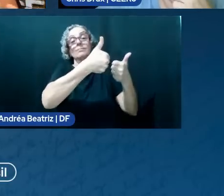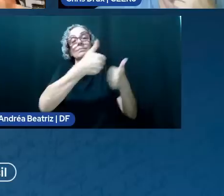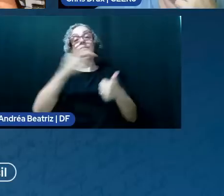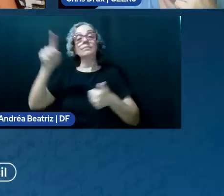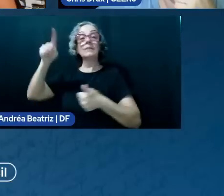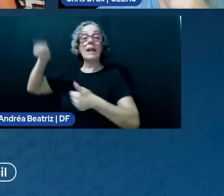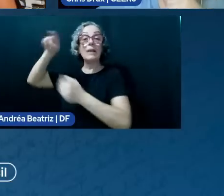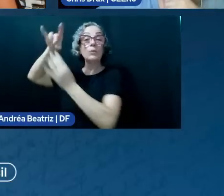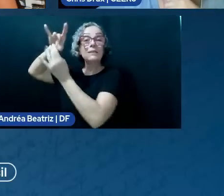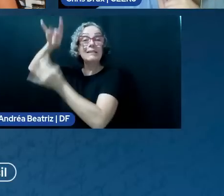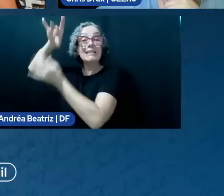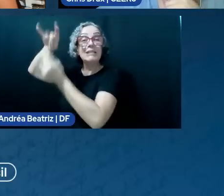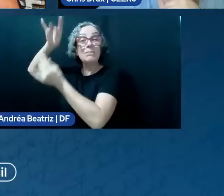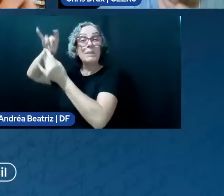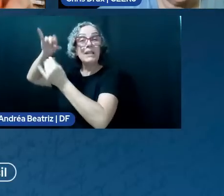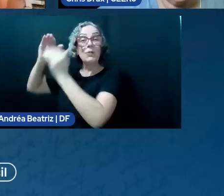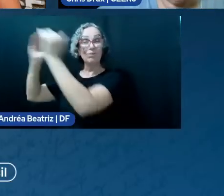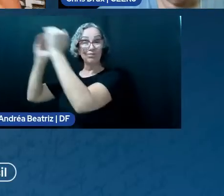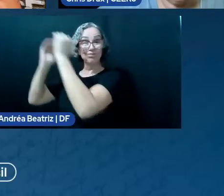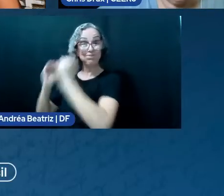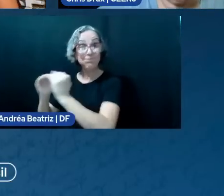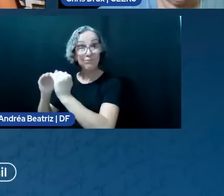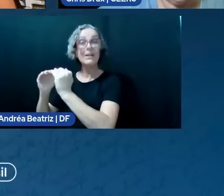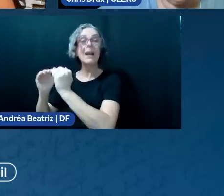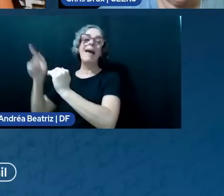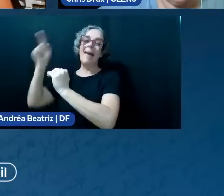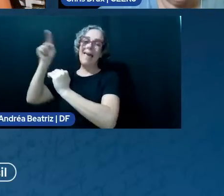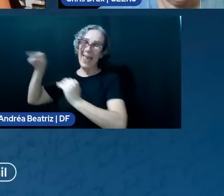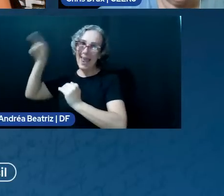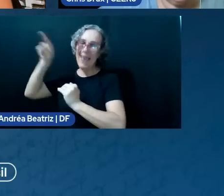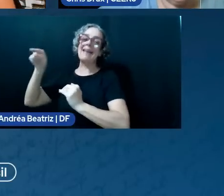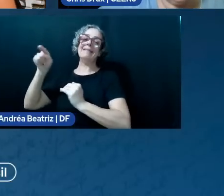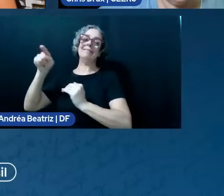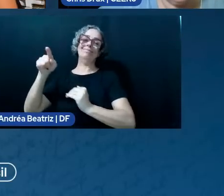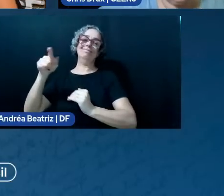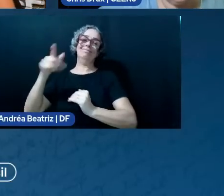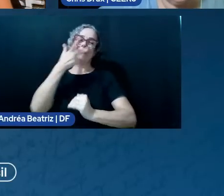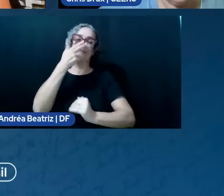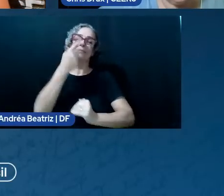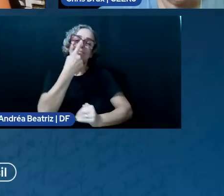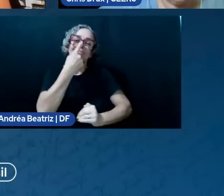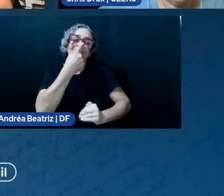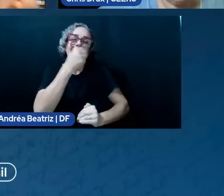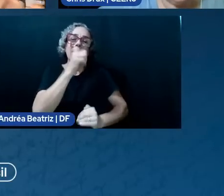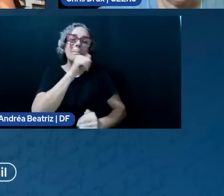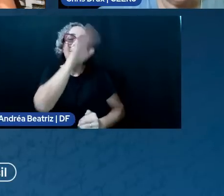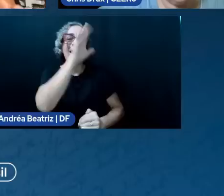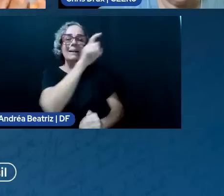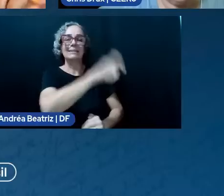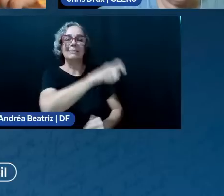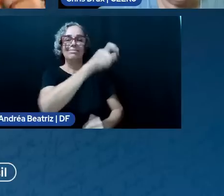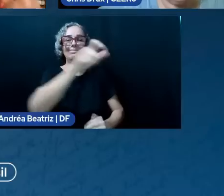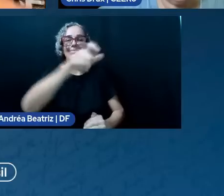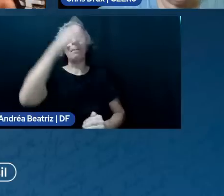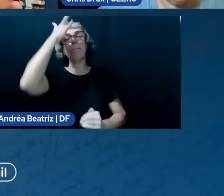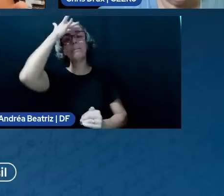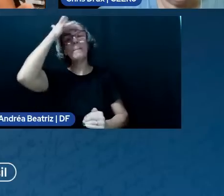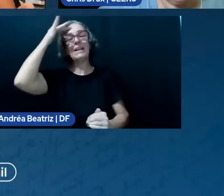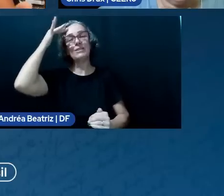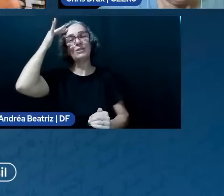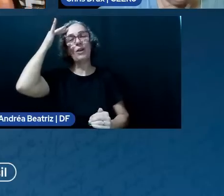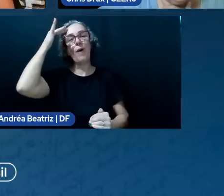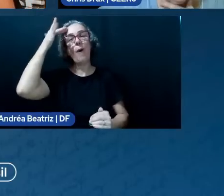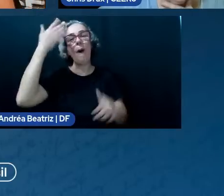homens viciosos ou que podem tornar-se tais. Daí suas